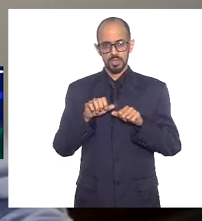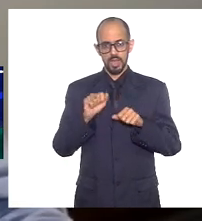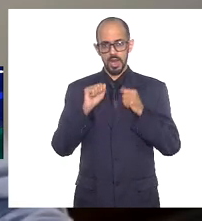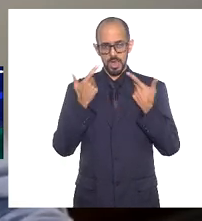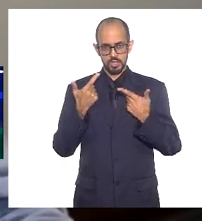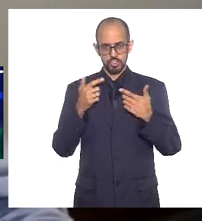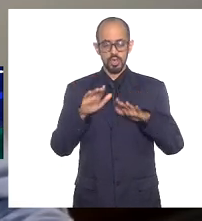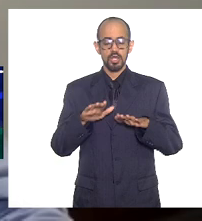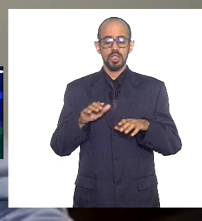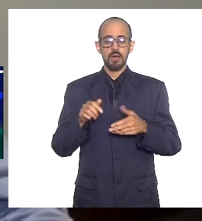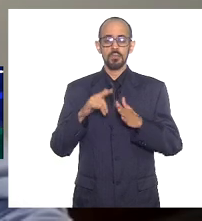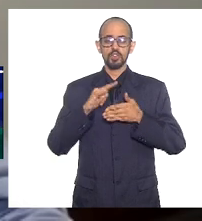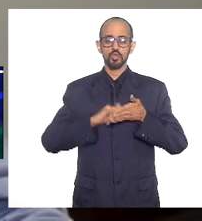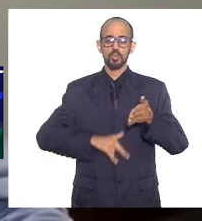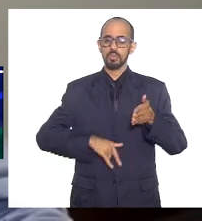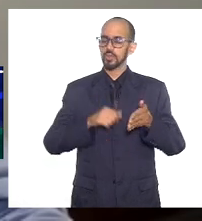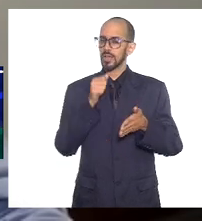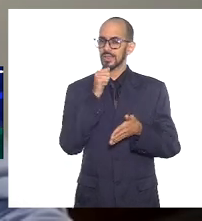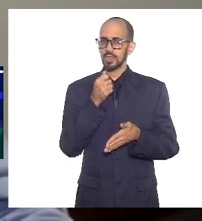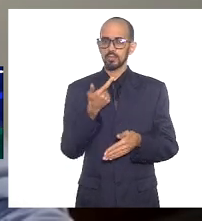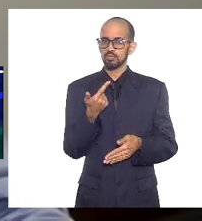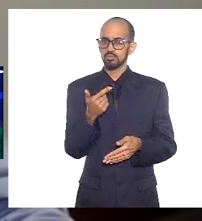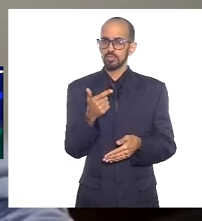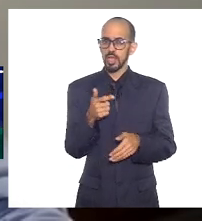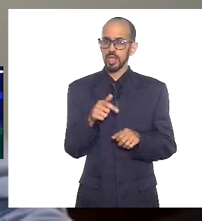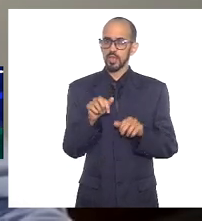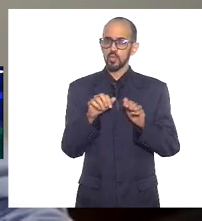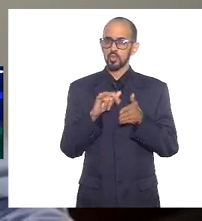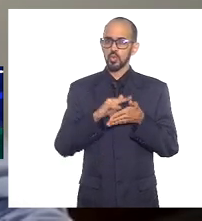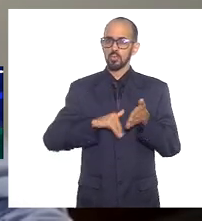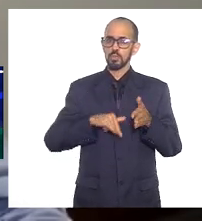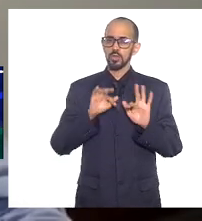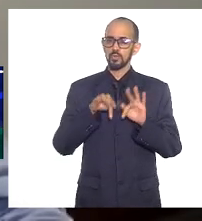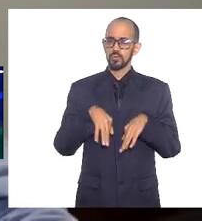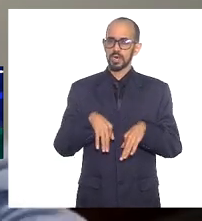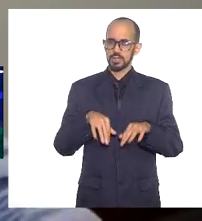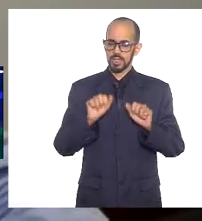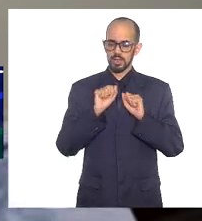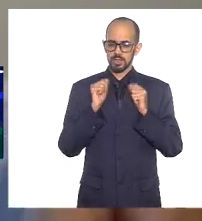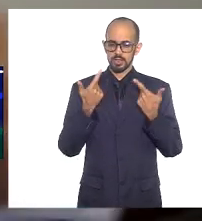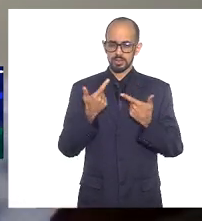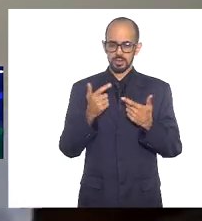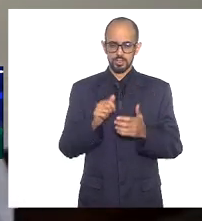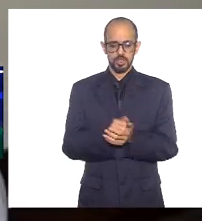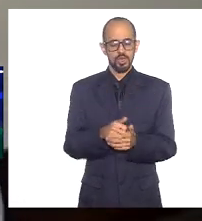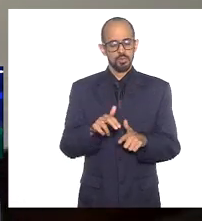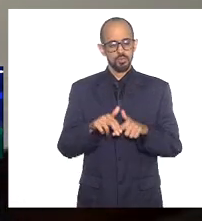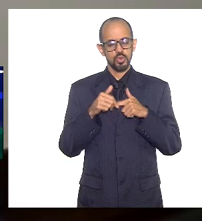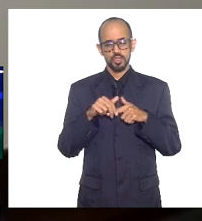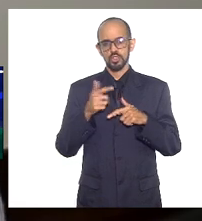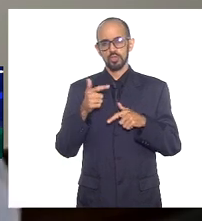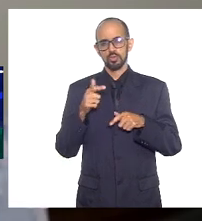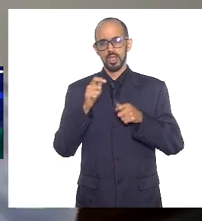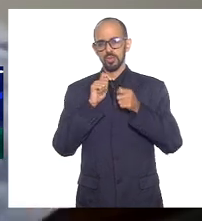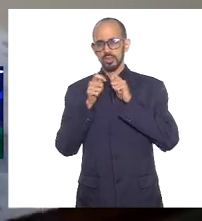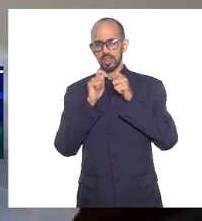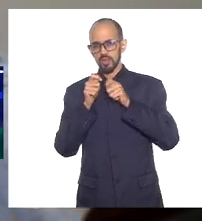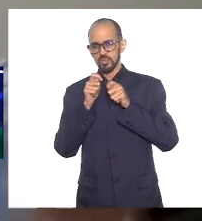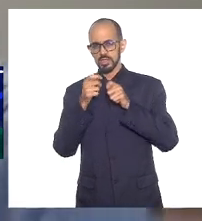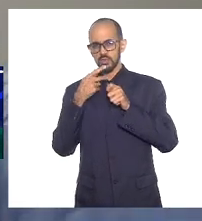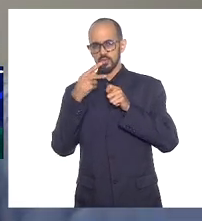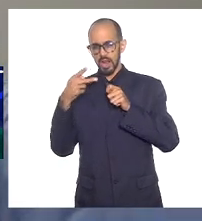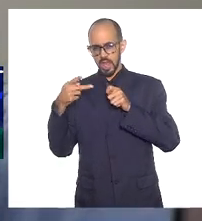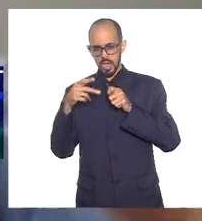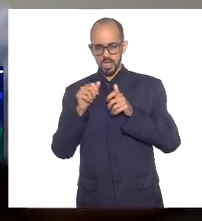documento ainda não é um documento terminativo da Assembleia por isso que por enquanto eu tenho me recusado seja em relação à imprensa que a gente